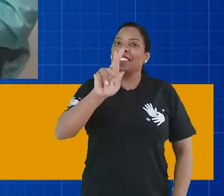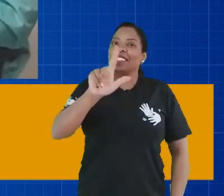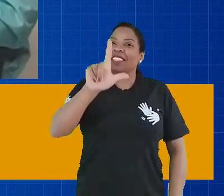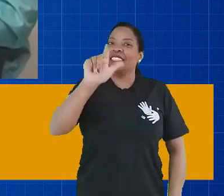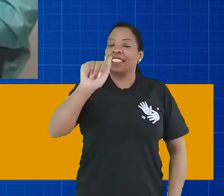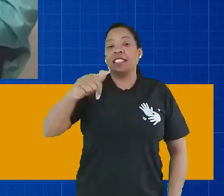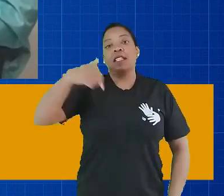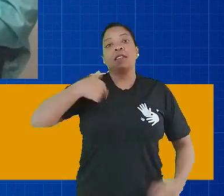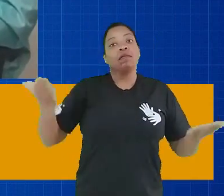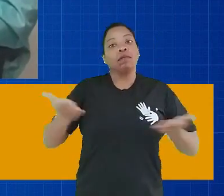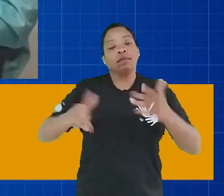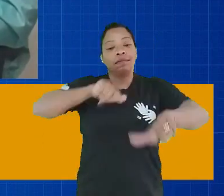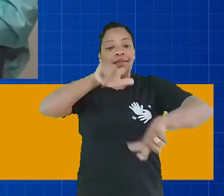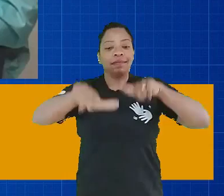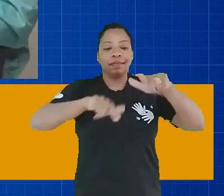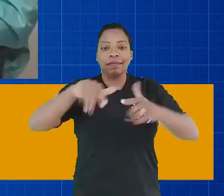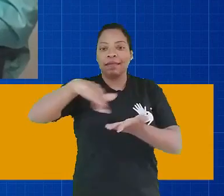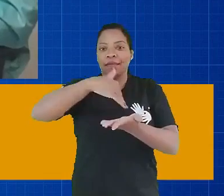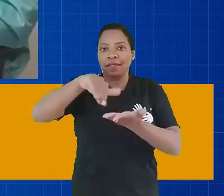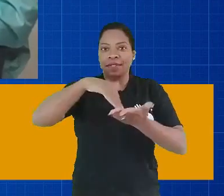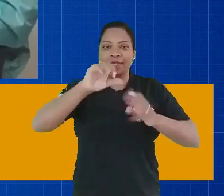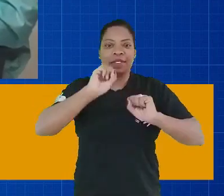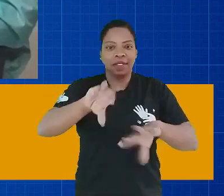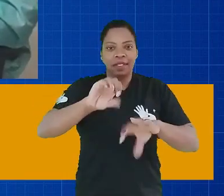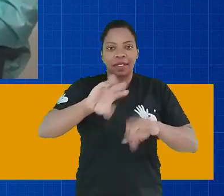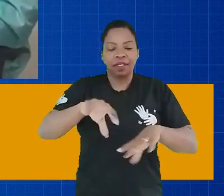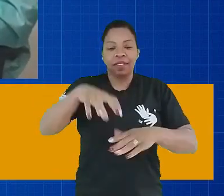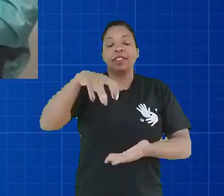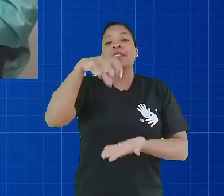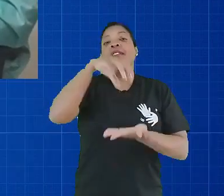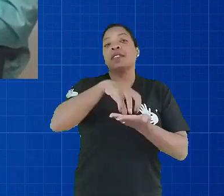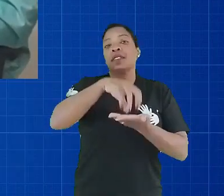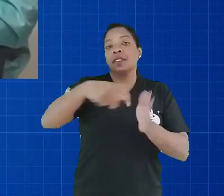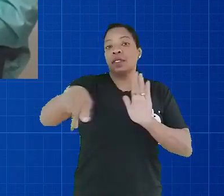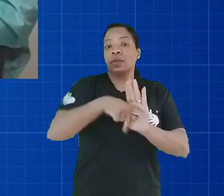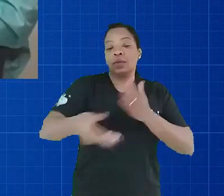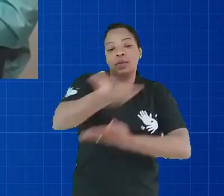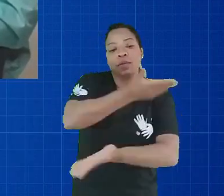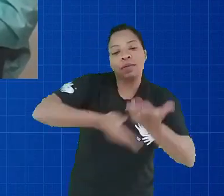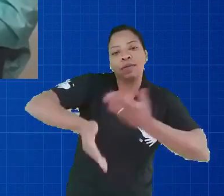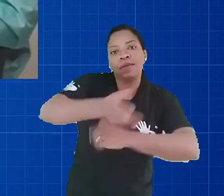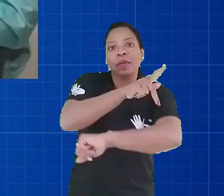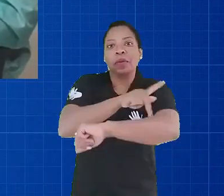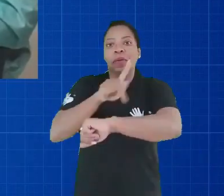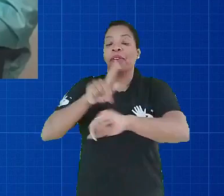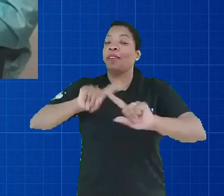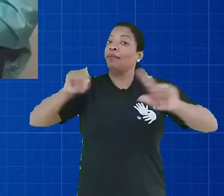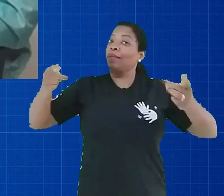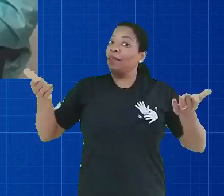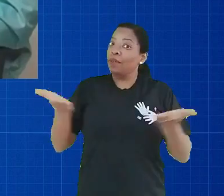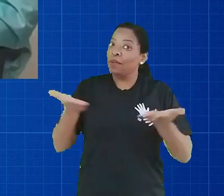Secretaria de Educação, no Departamento de Articulação Pedagógica. E hoje a gente vai estar trabalhando um pouquinho mais com